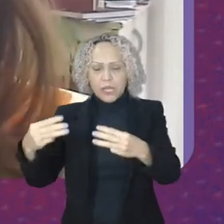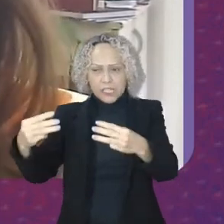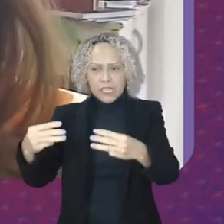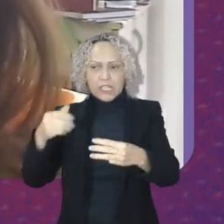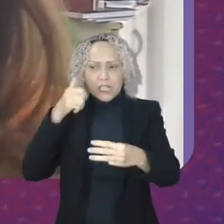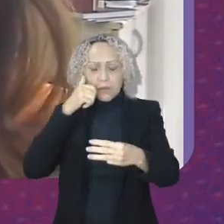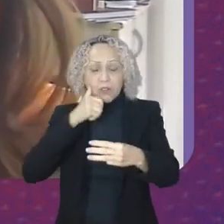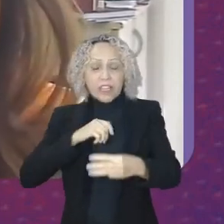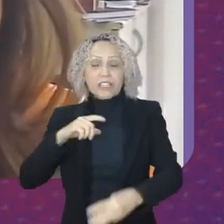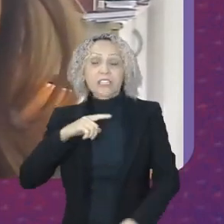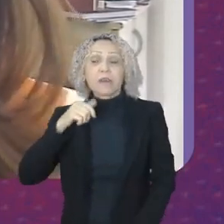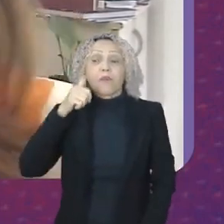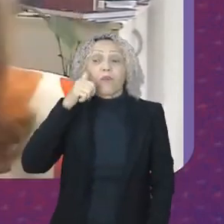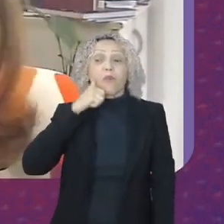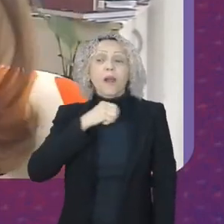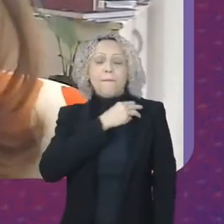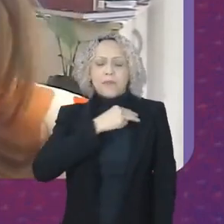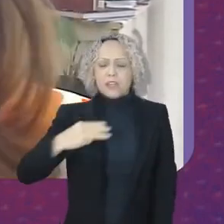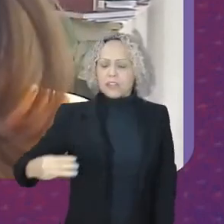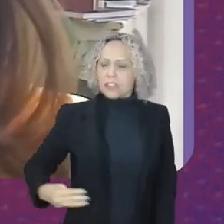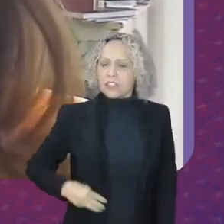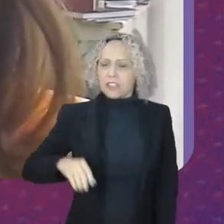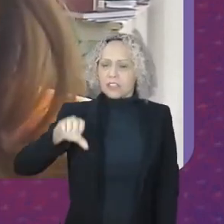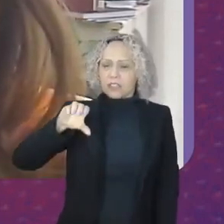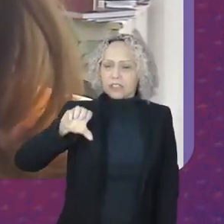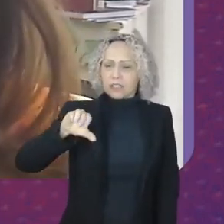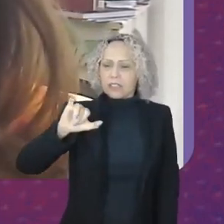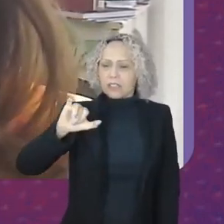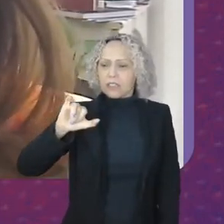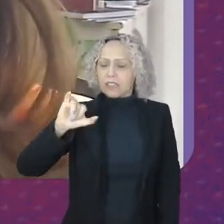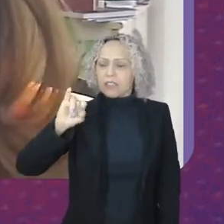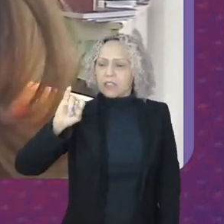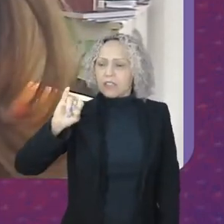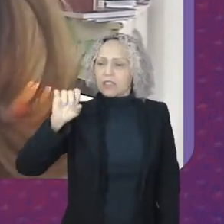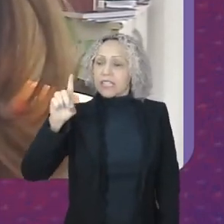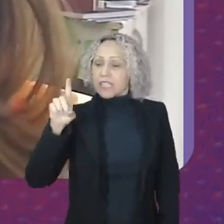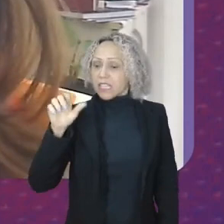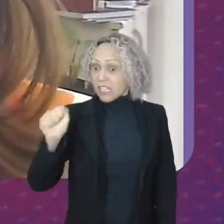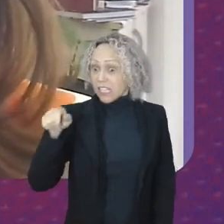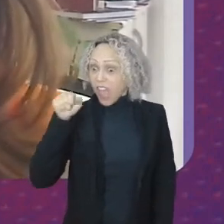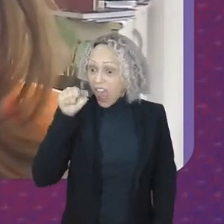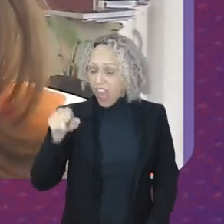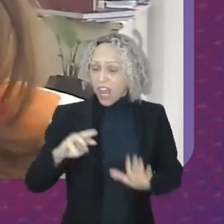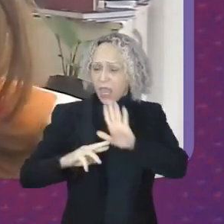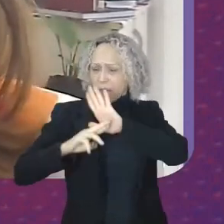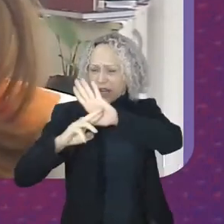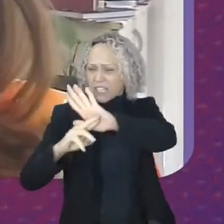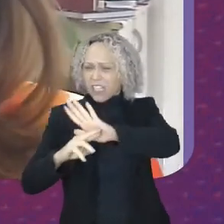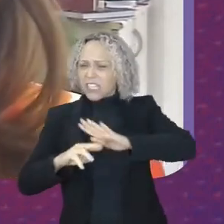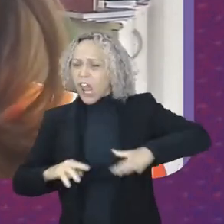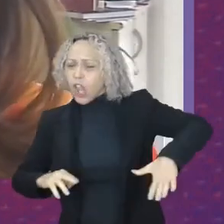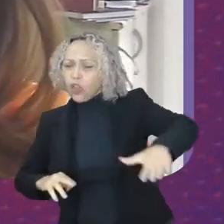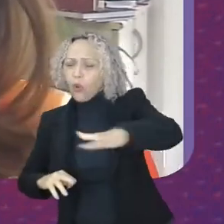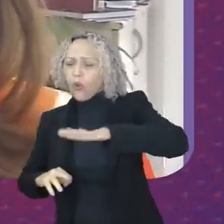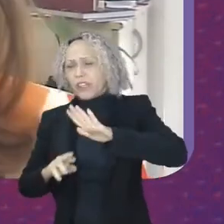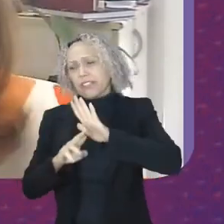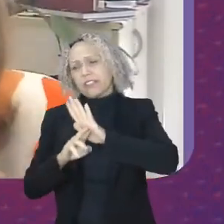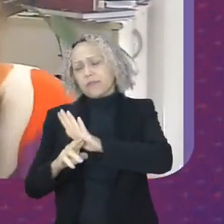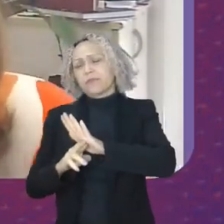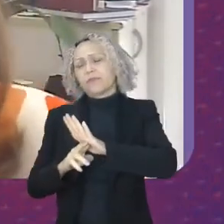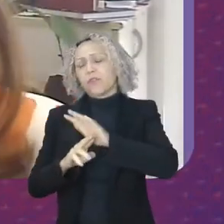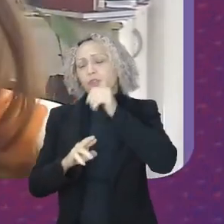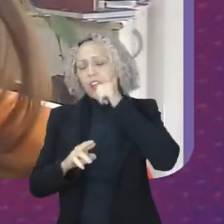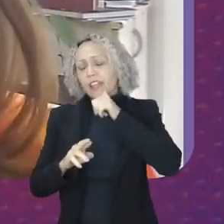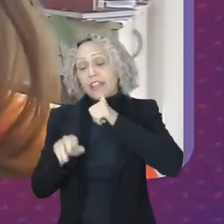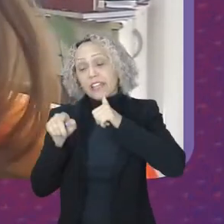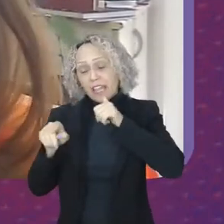nossa ministra representando todas as mulheres. Queremos estar, enquanto petista, para